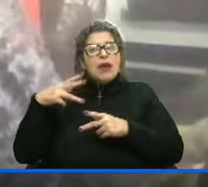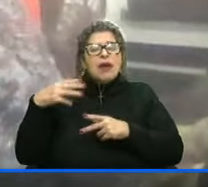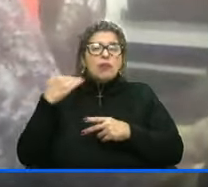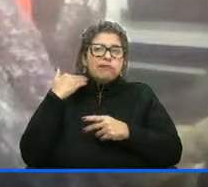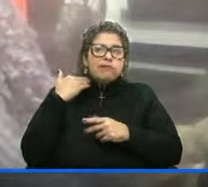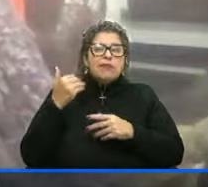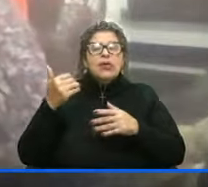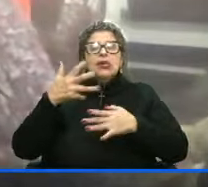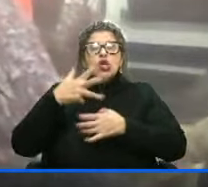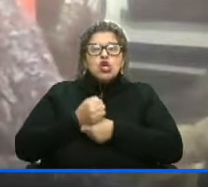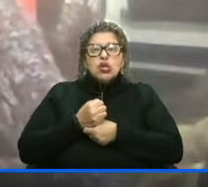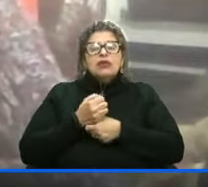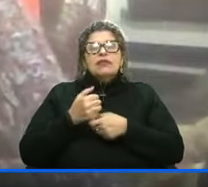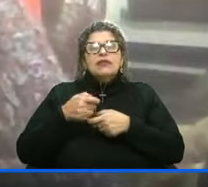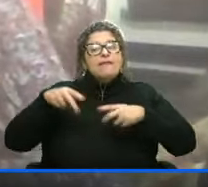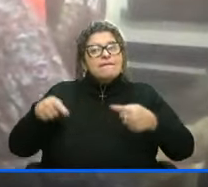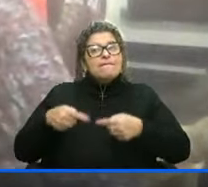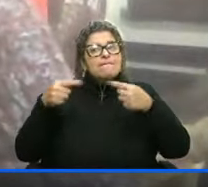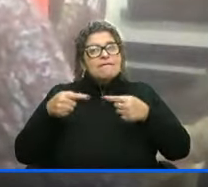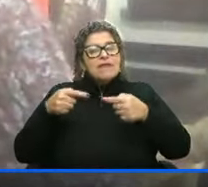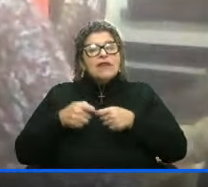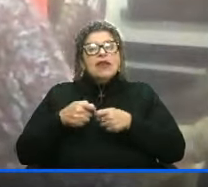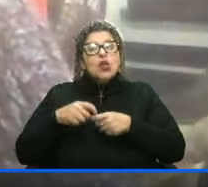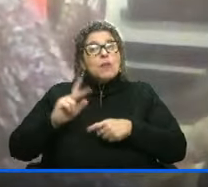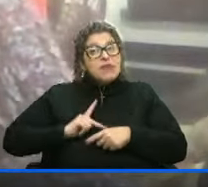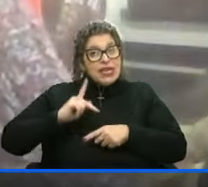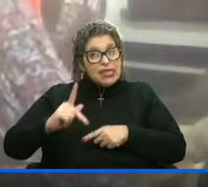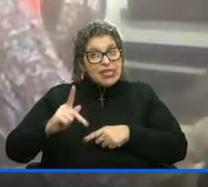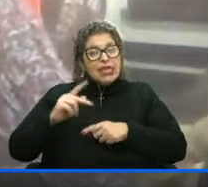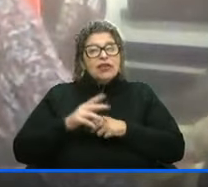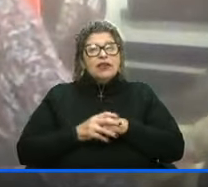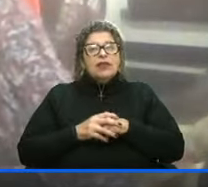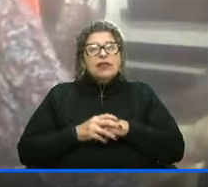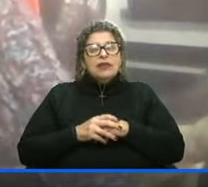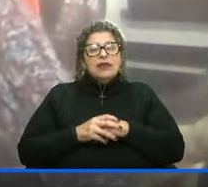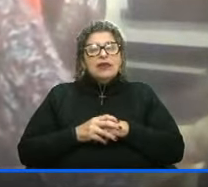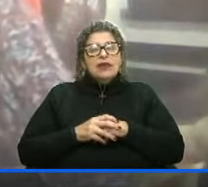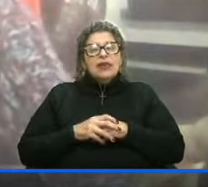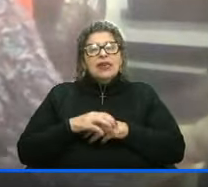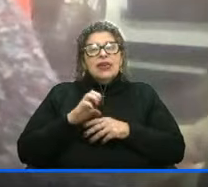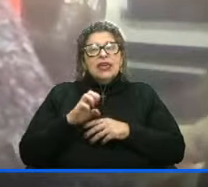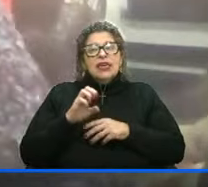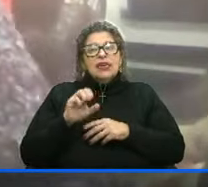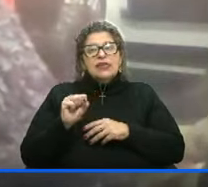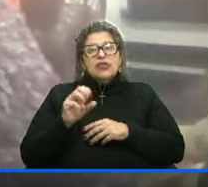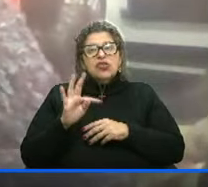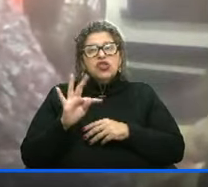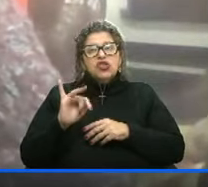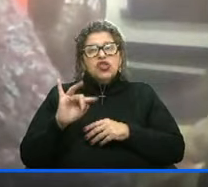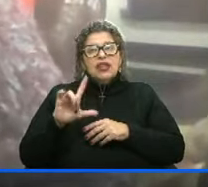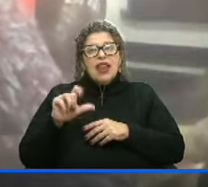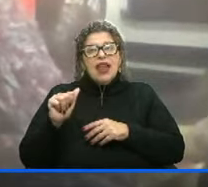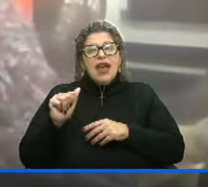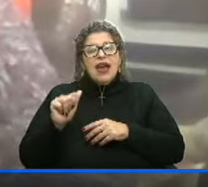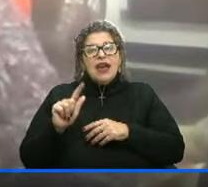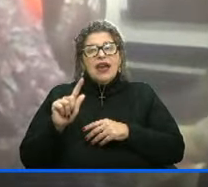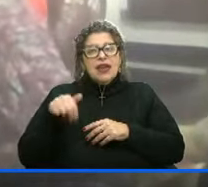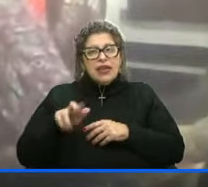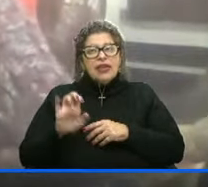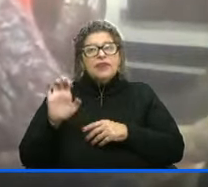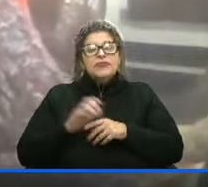Então, eu vou provocar o presidente do Tribunal de Contas, o Estilac Xavier, porque eu acho que a gente tem coisas que a